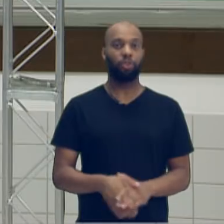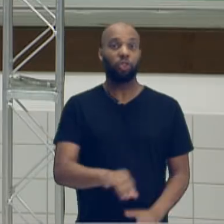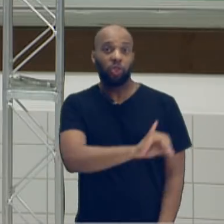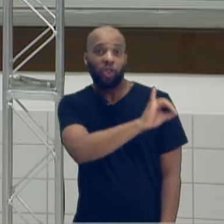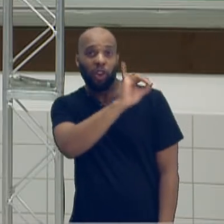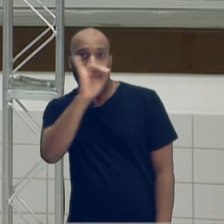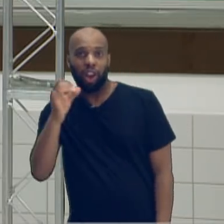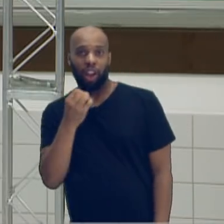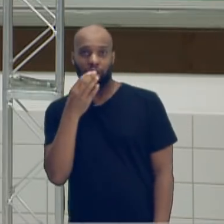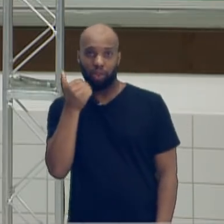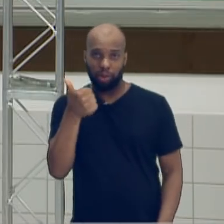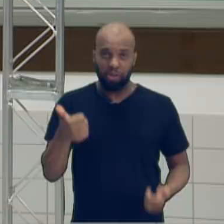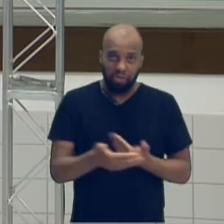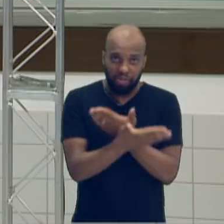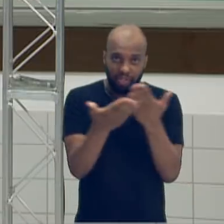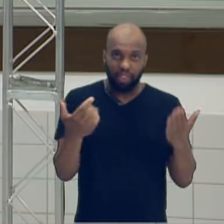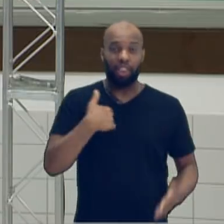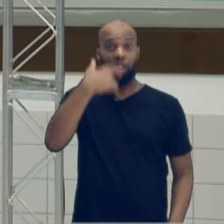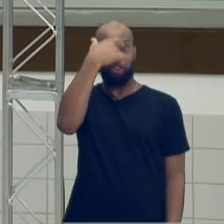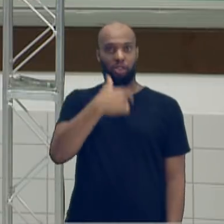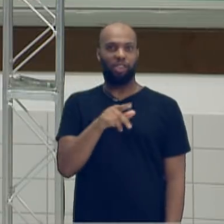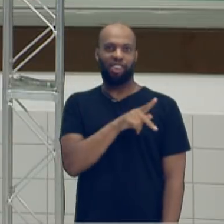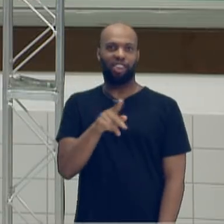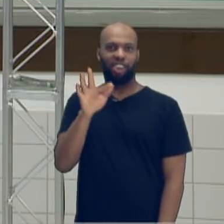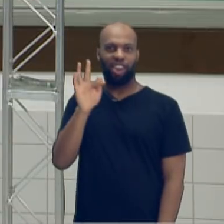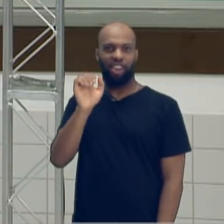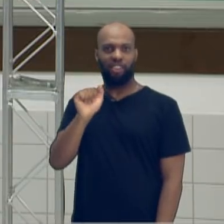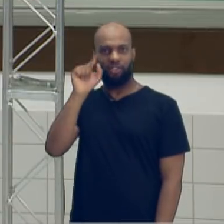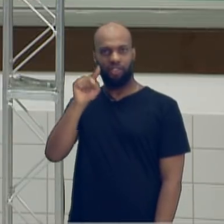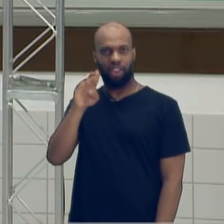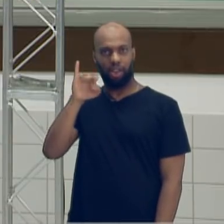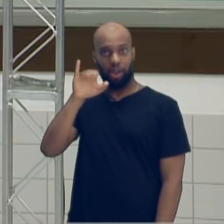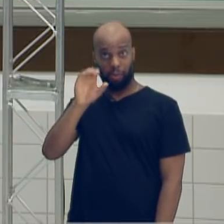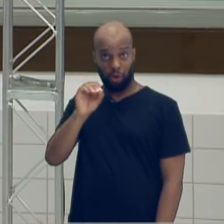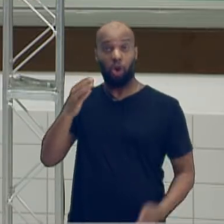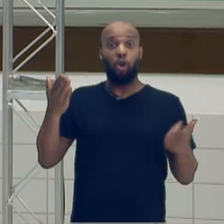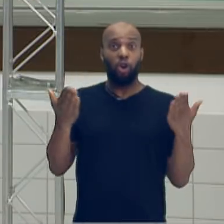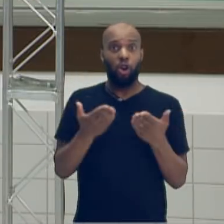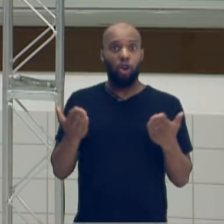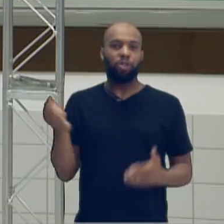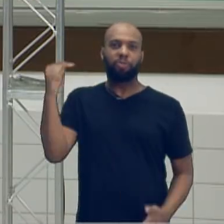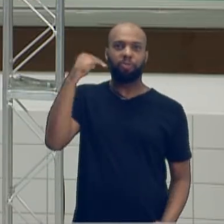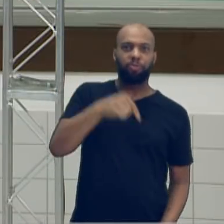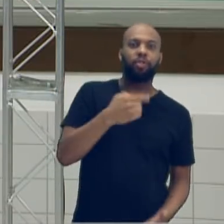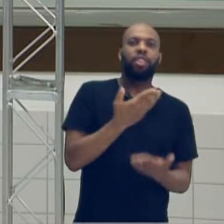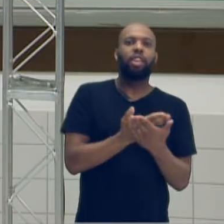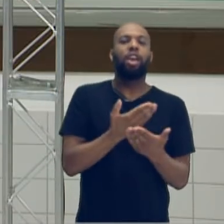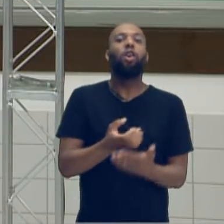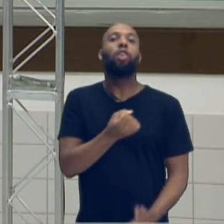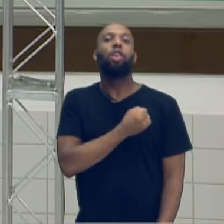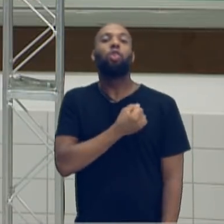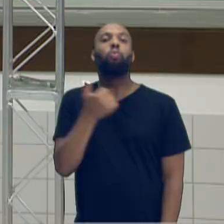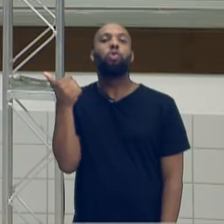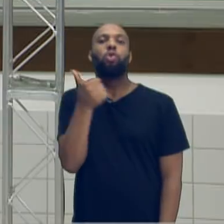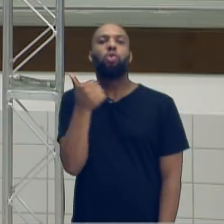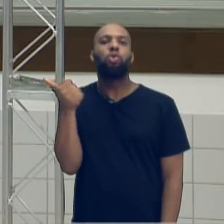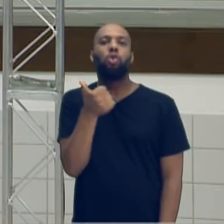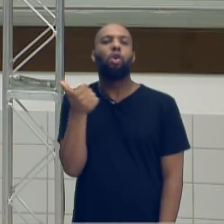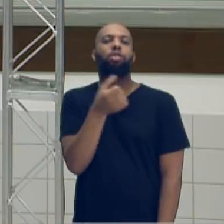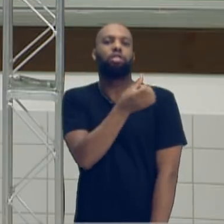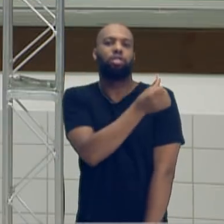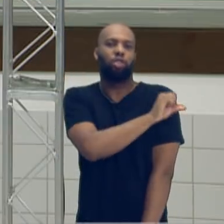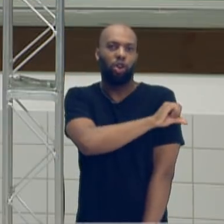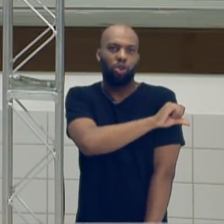Olá pessoal, tudo bem com vocês? Eu sou o professor Fábio Melo e hoje nós estamos aqui para a aula número 11 do nono ano, aula